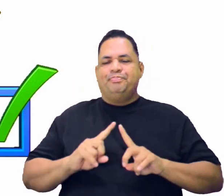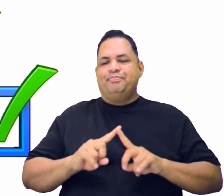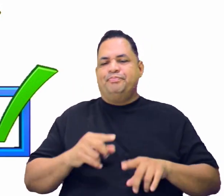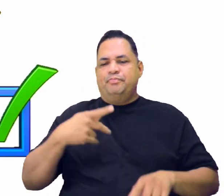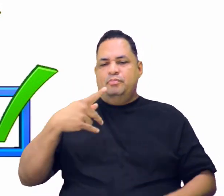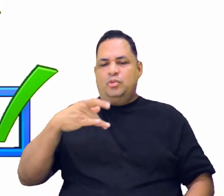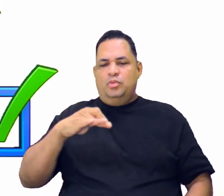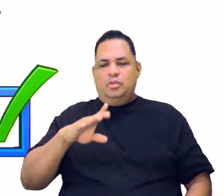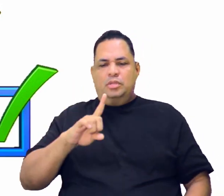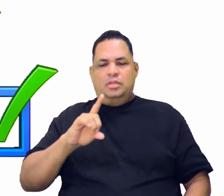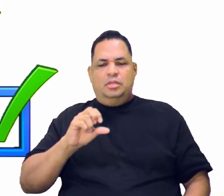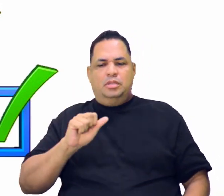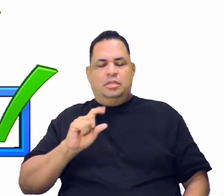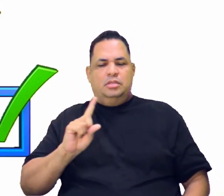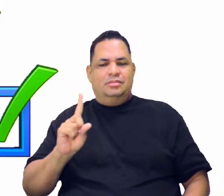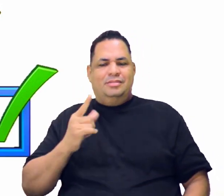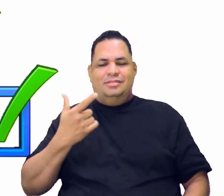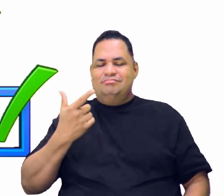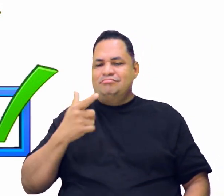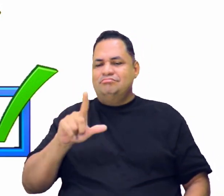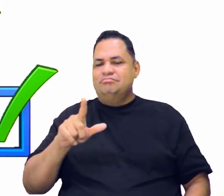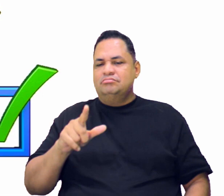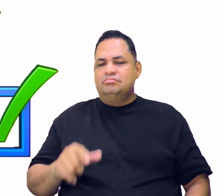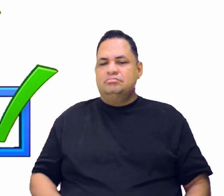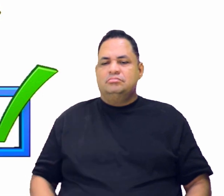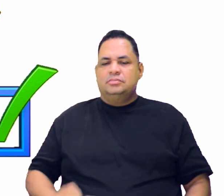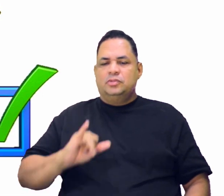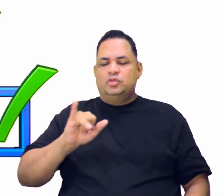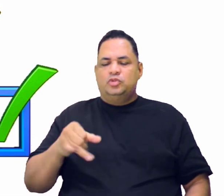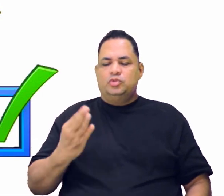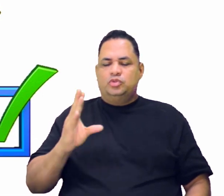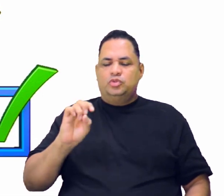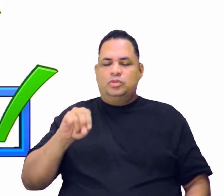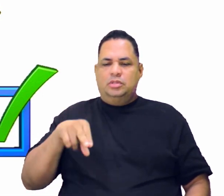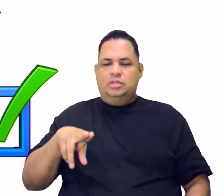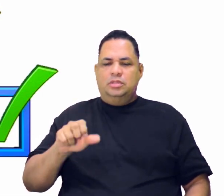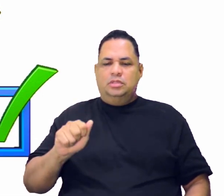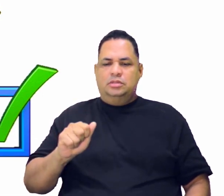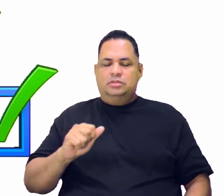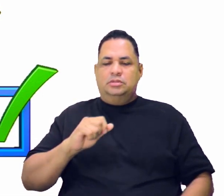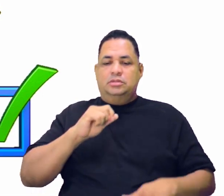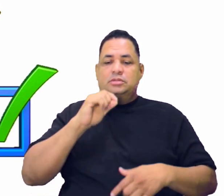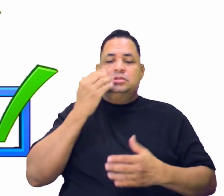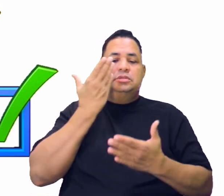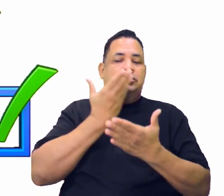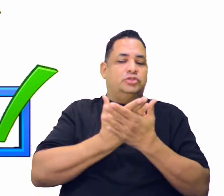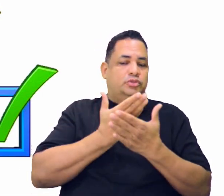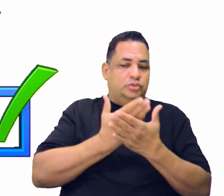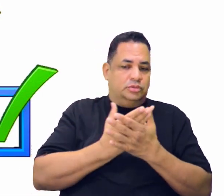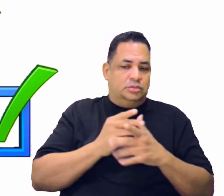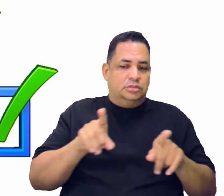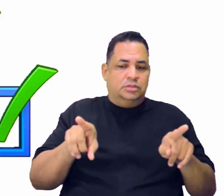porém, não emagreço. Joana estuda e trabalha. Joana estuda,